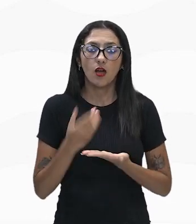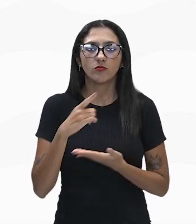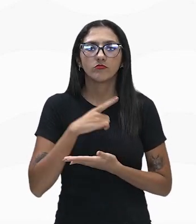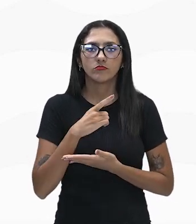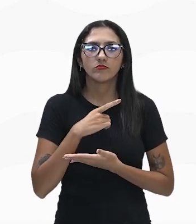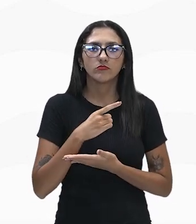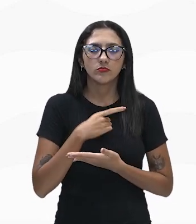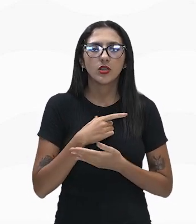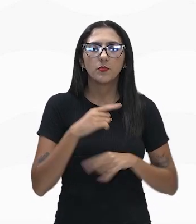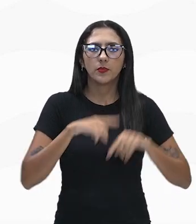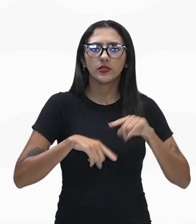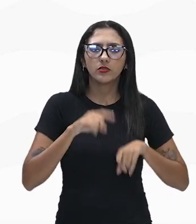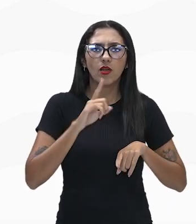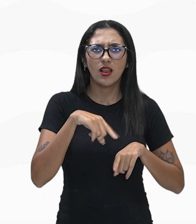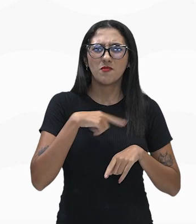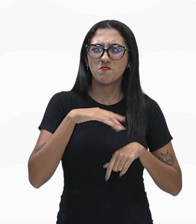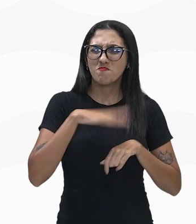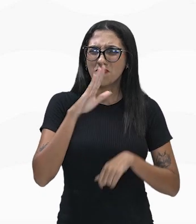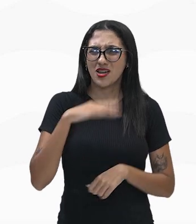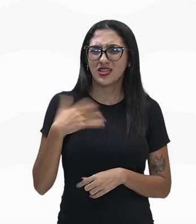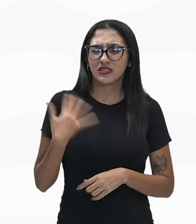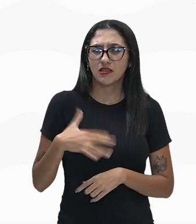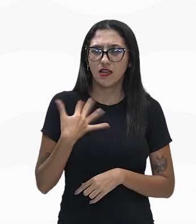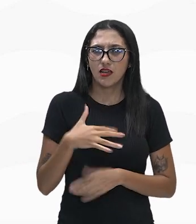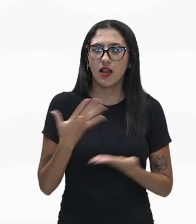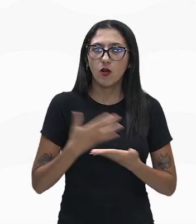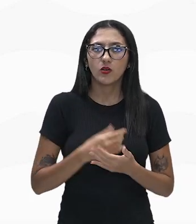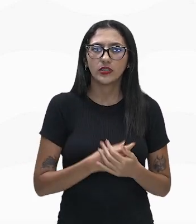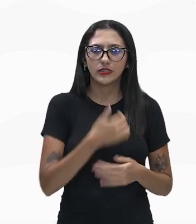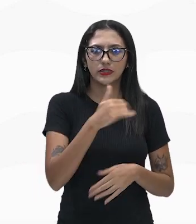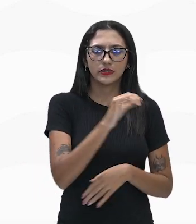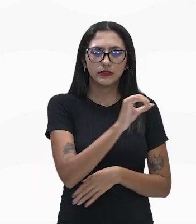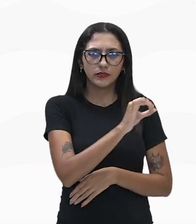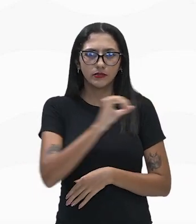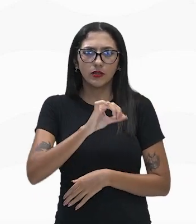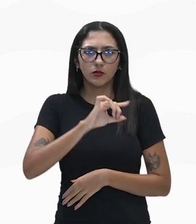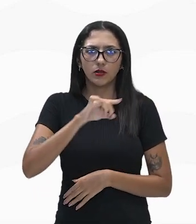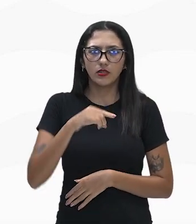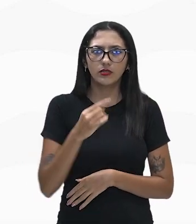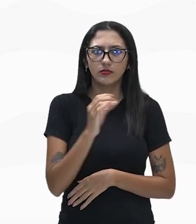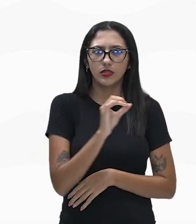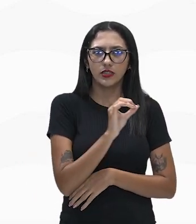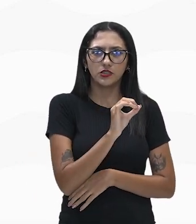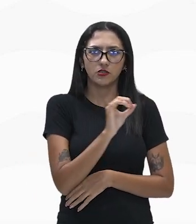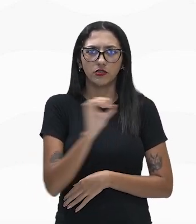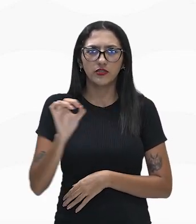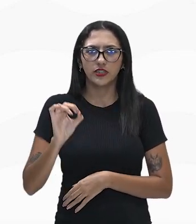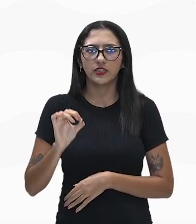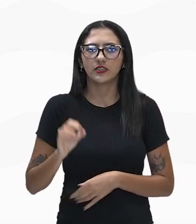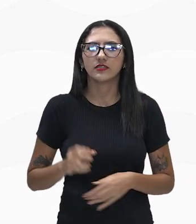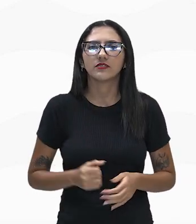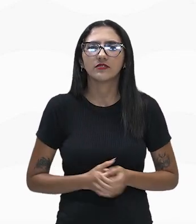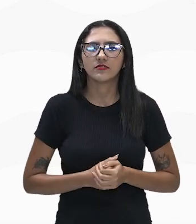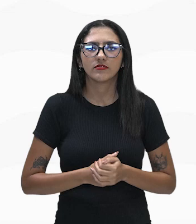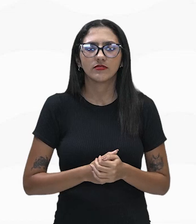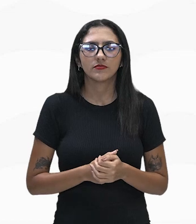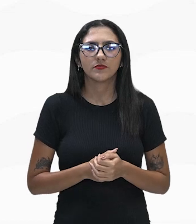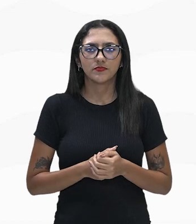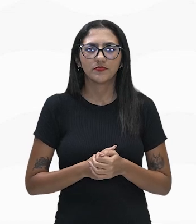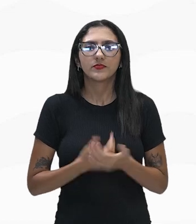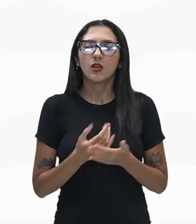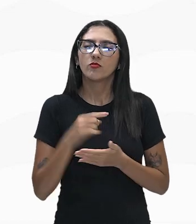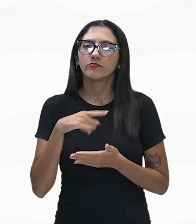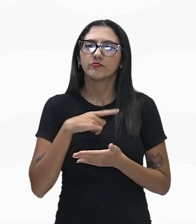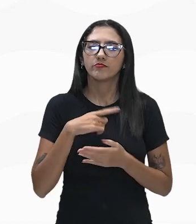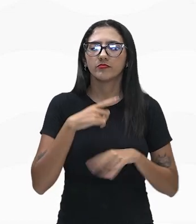de veículo mais caro, né? Agora um veículo de 100 mil, tá? Repito, é um veículo, né, genérico,